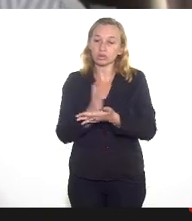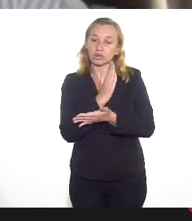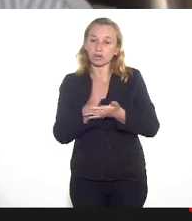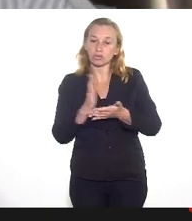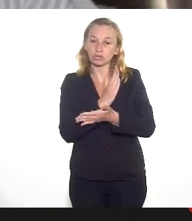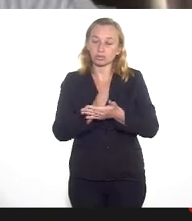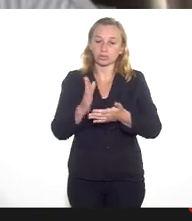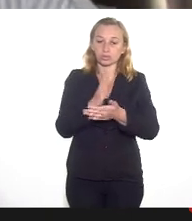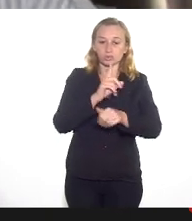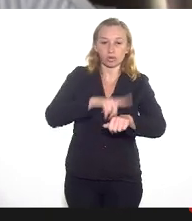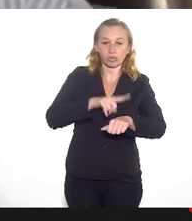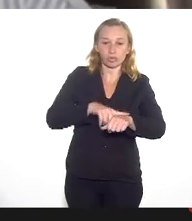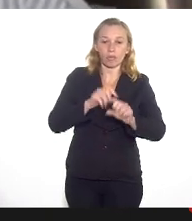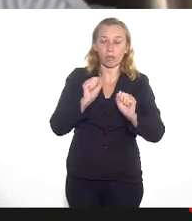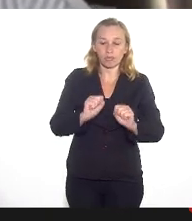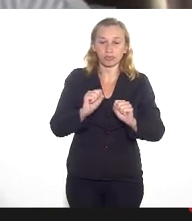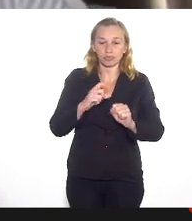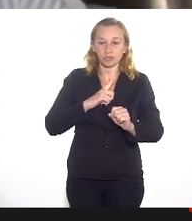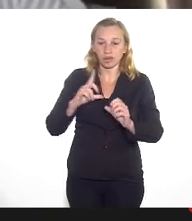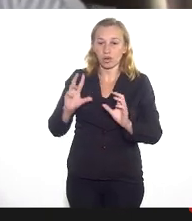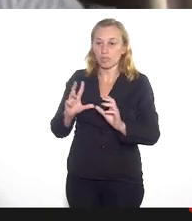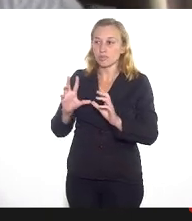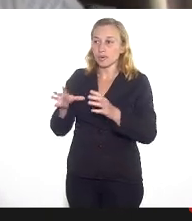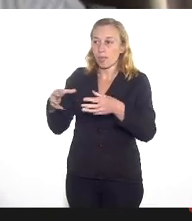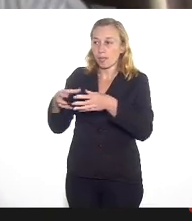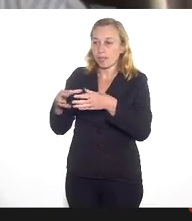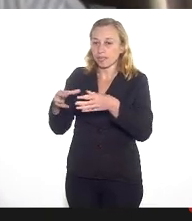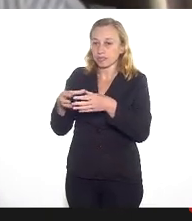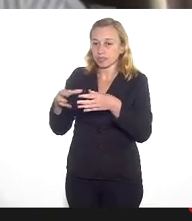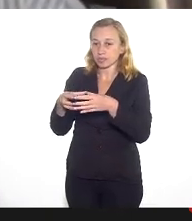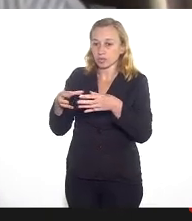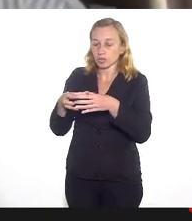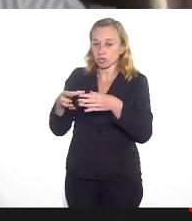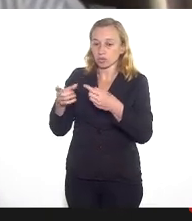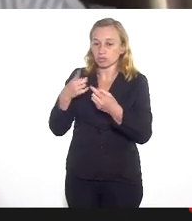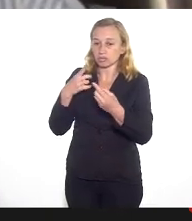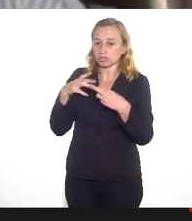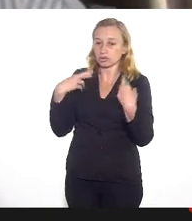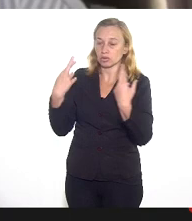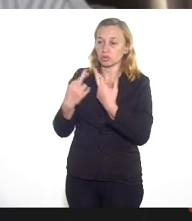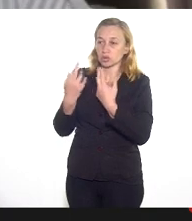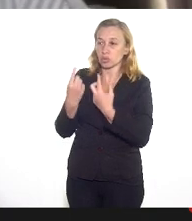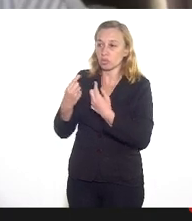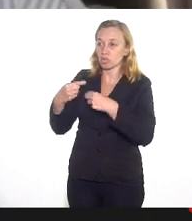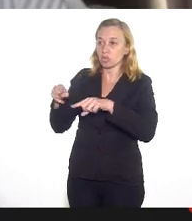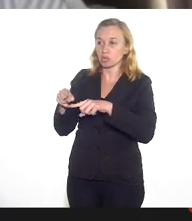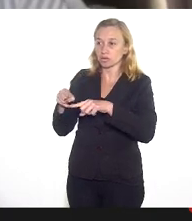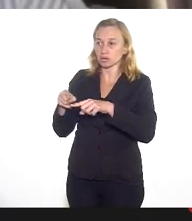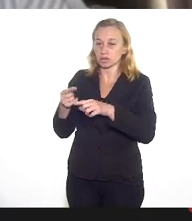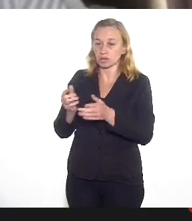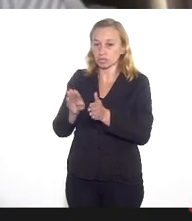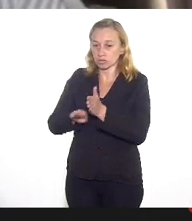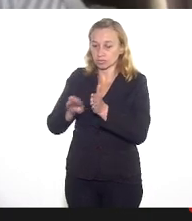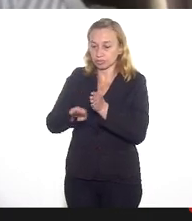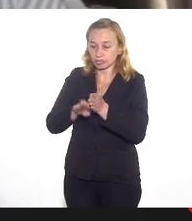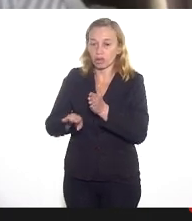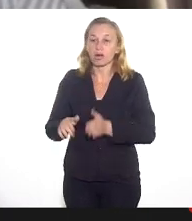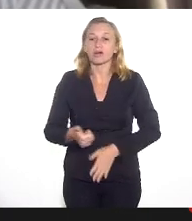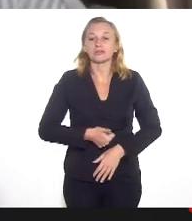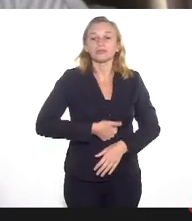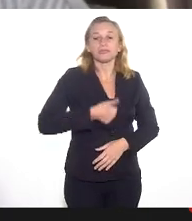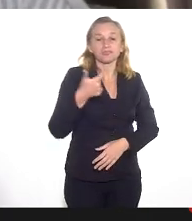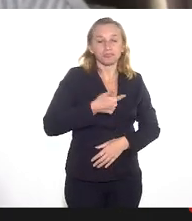aspecto podem realizar alguma auditoria e questionar esse gasto. Tá? E a segunda